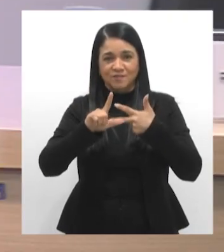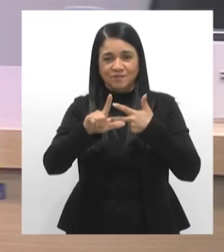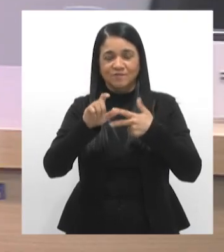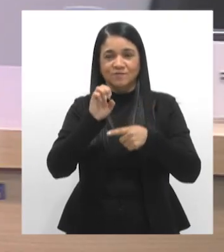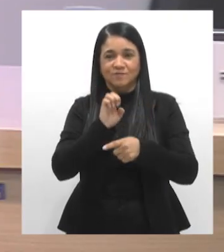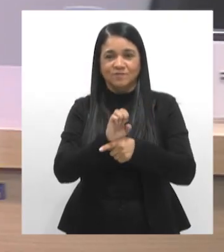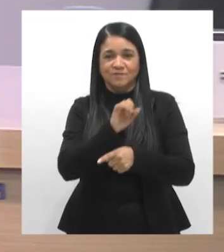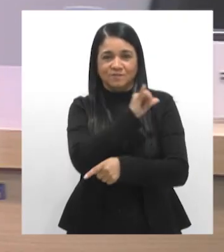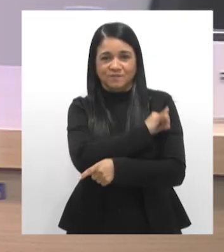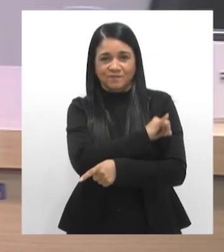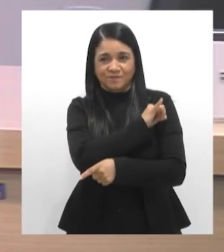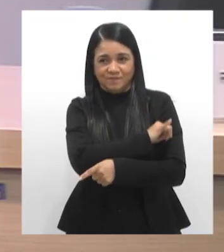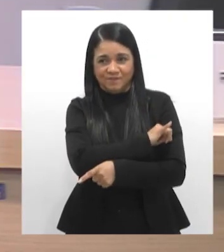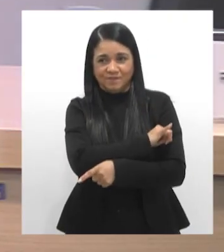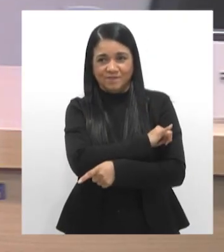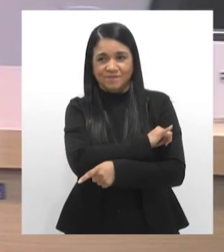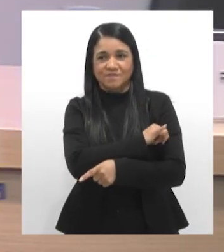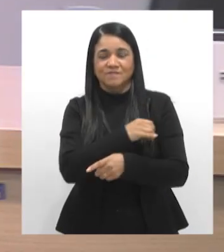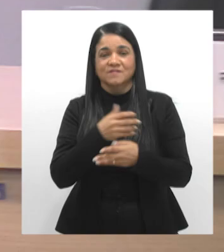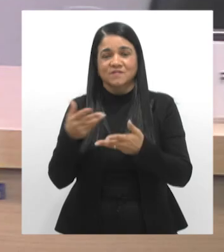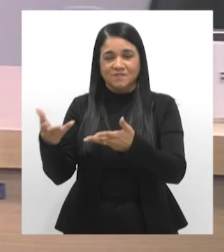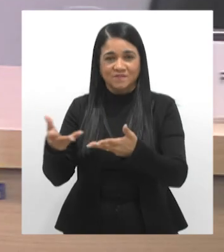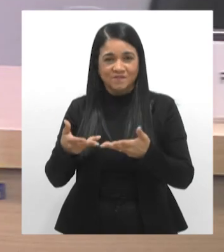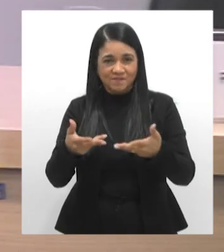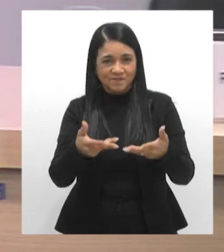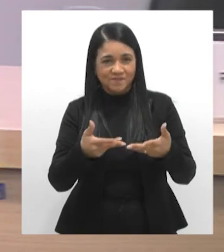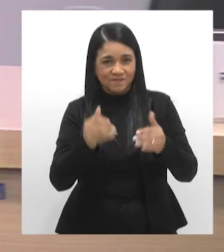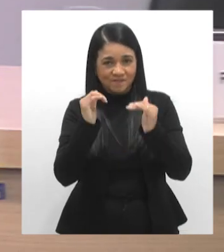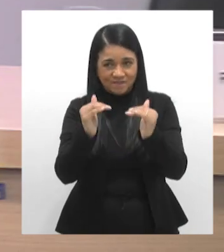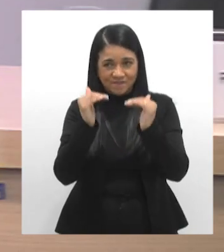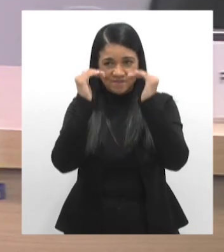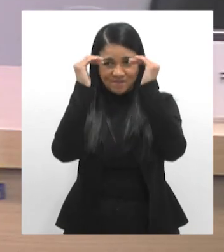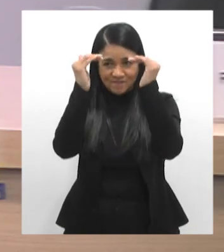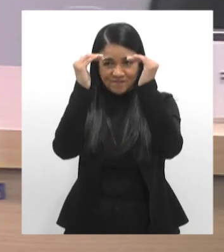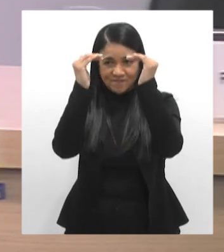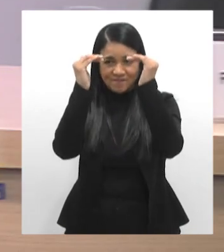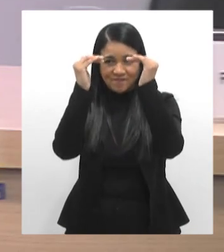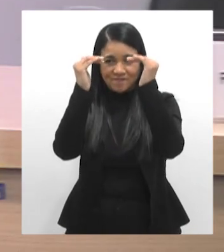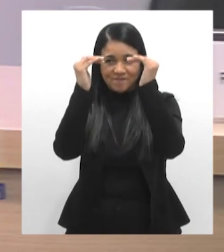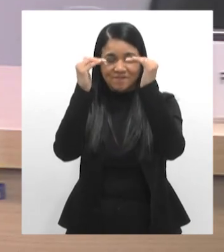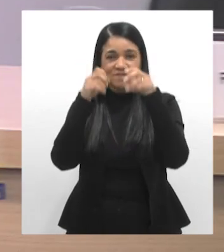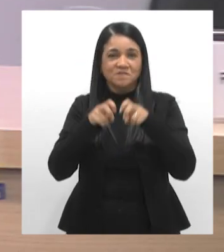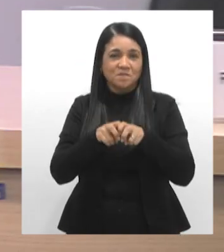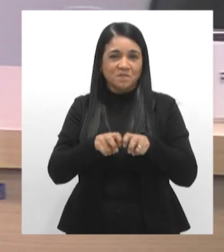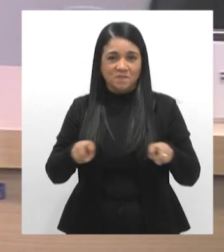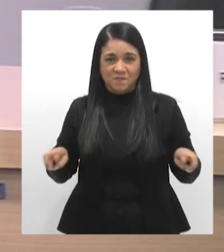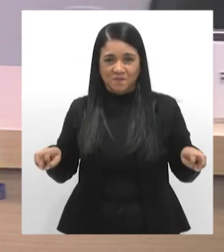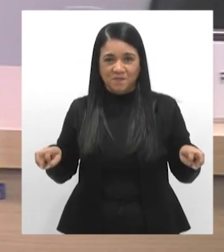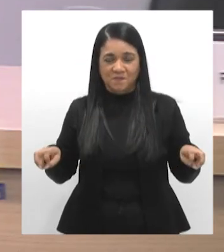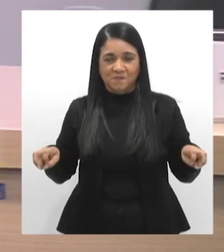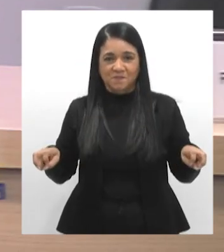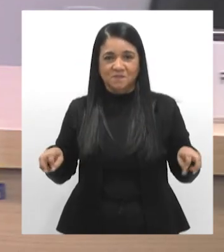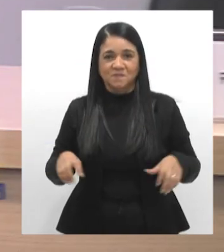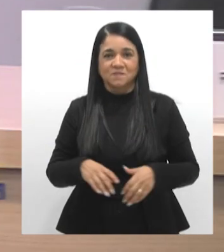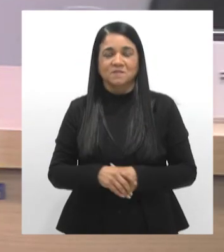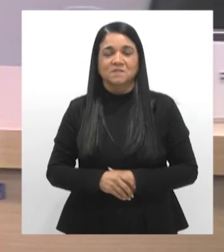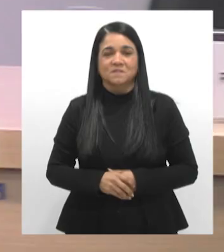Rio de Janeiro. Queria convidar as seguintes autoridades para compor a mesa de honra.